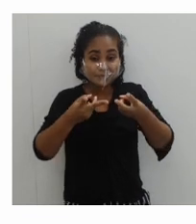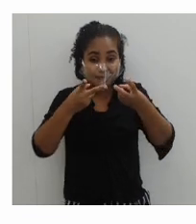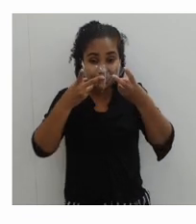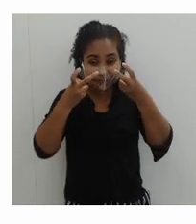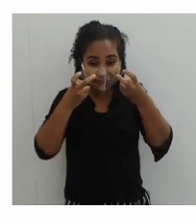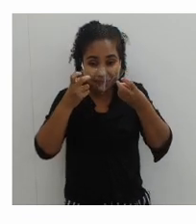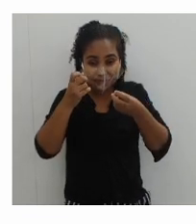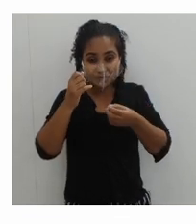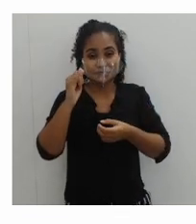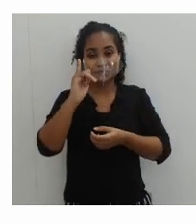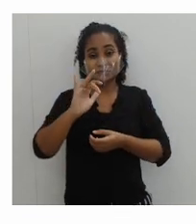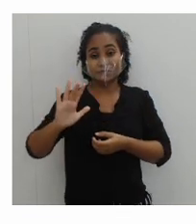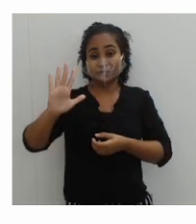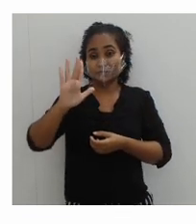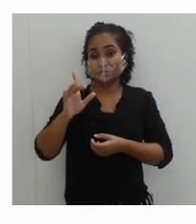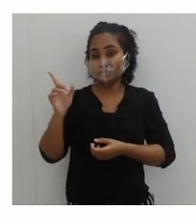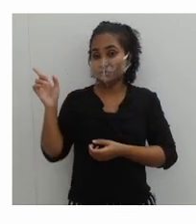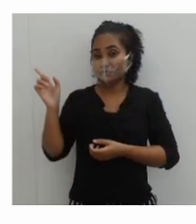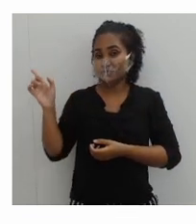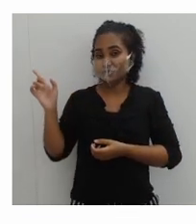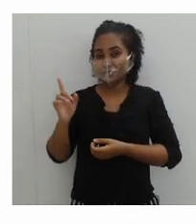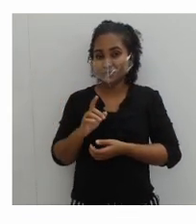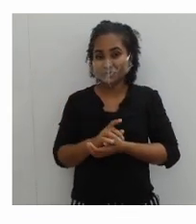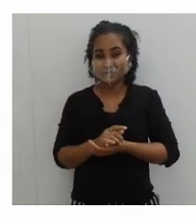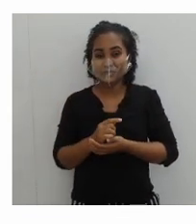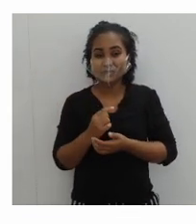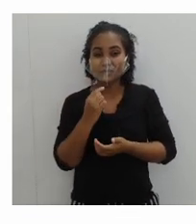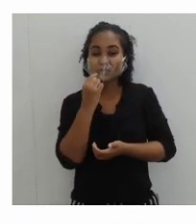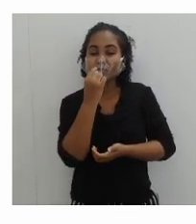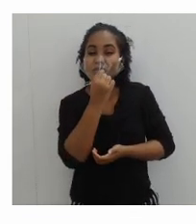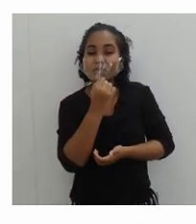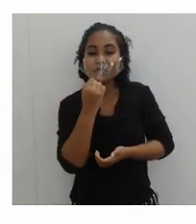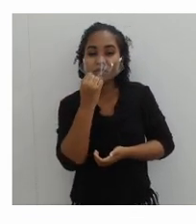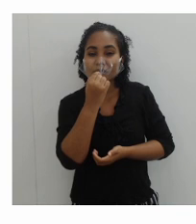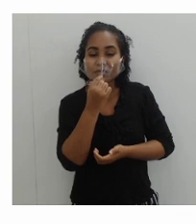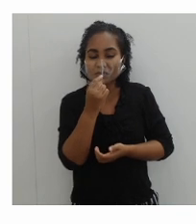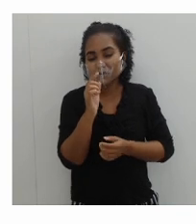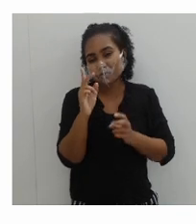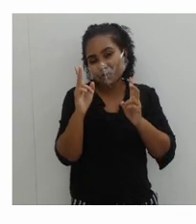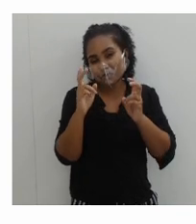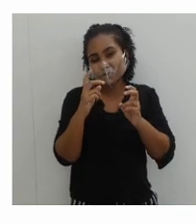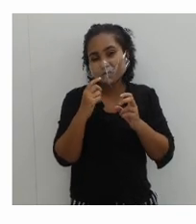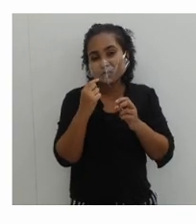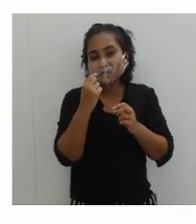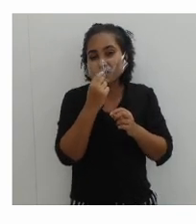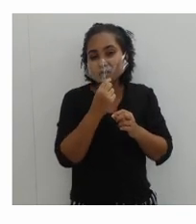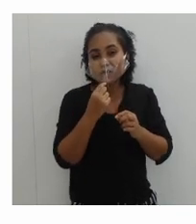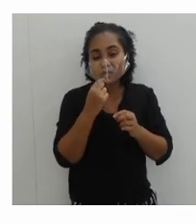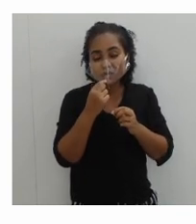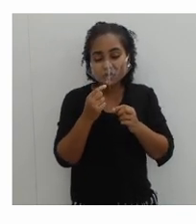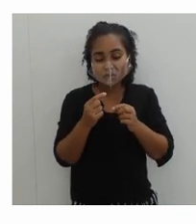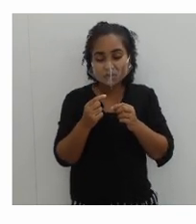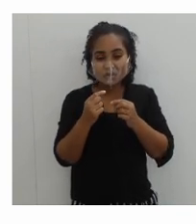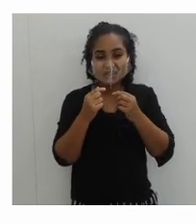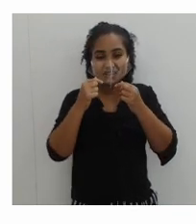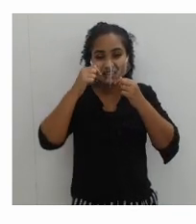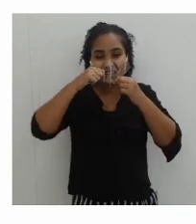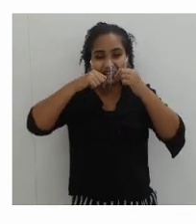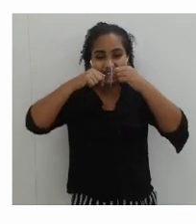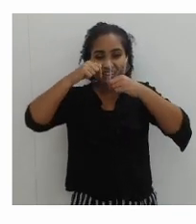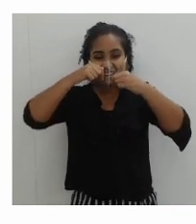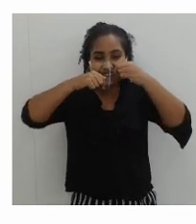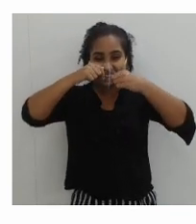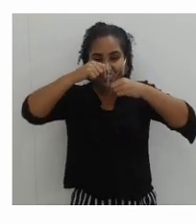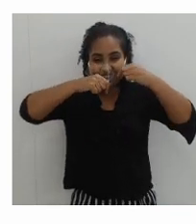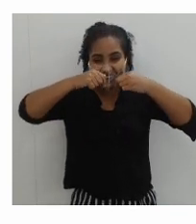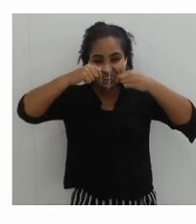a foto do maldito verme. Na boca do verme, a gente pode dizer assim, a estrutura bucal do verme, ele apresenta como se fossem